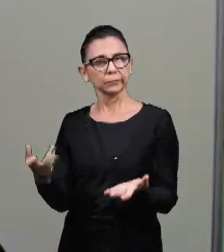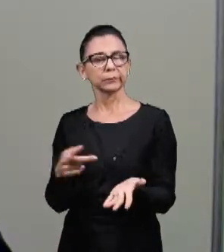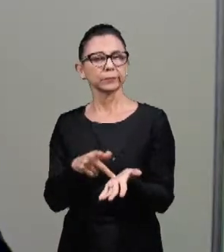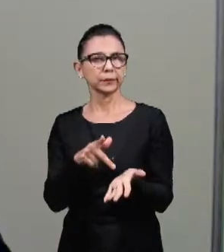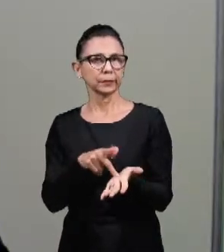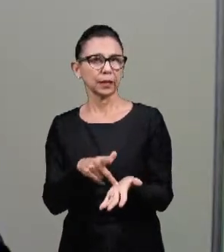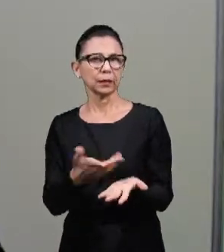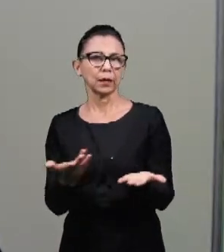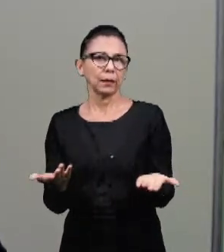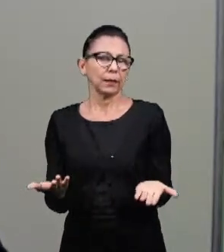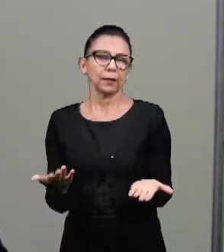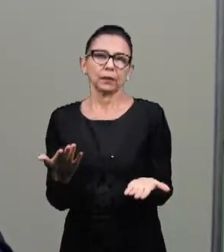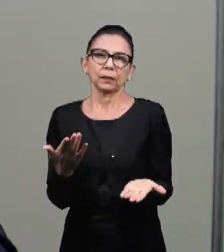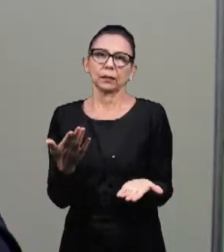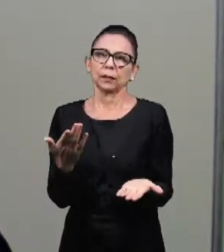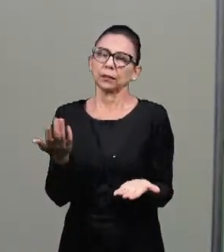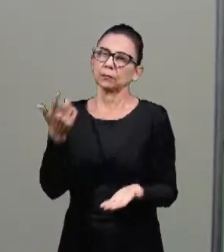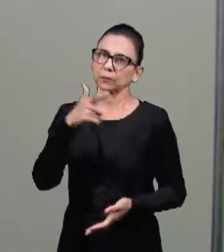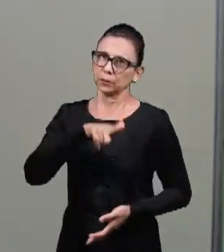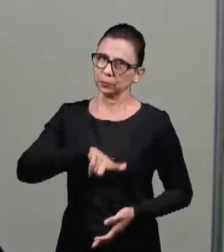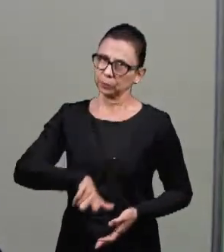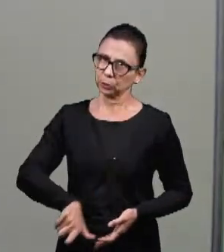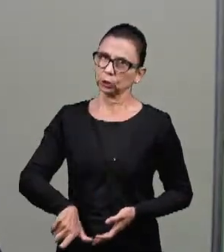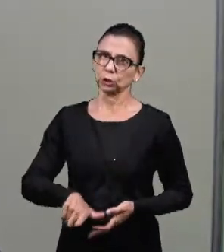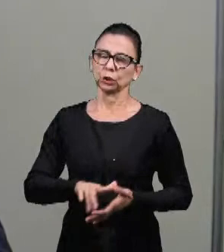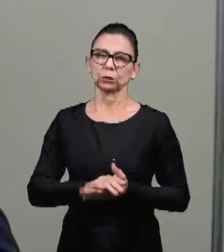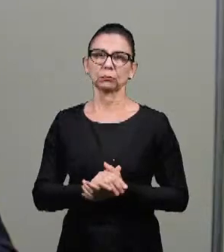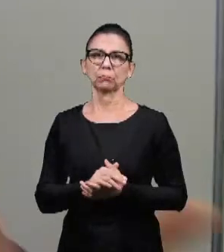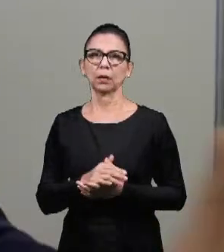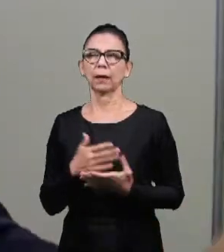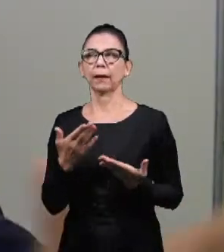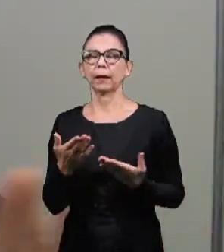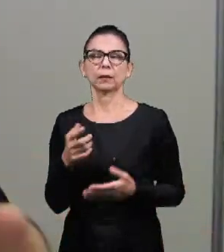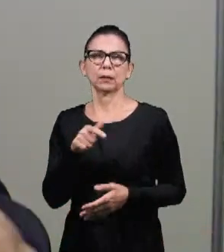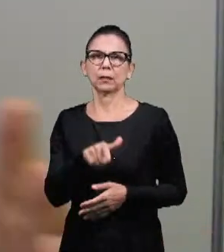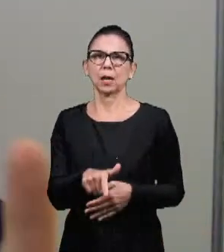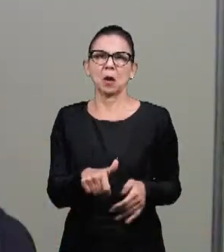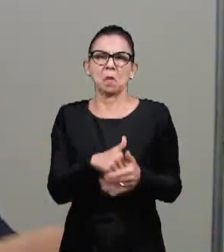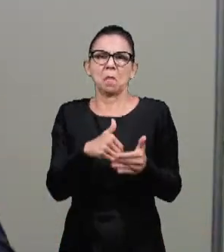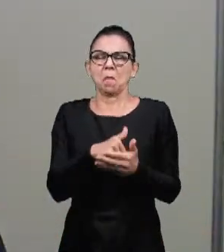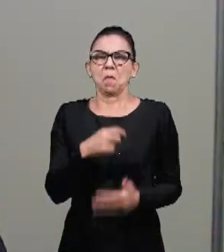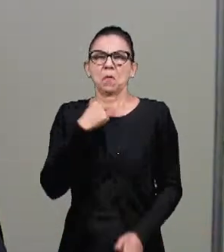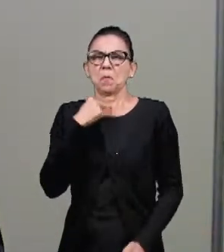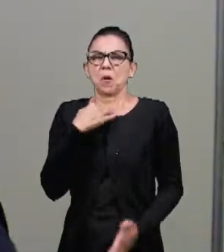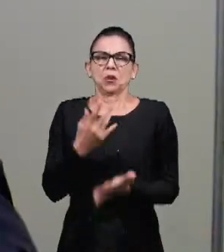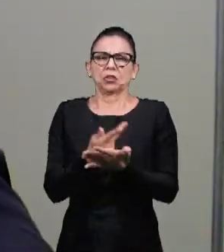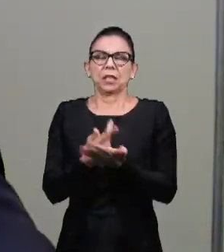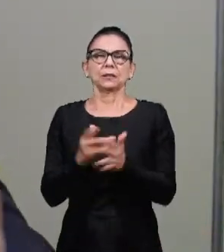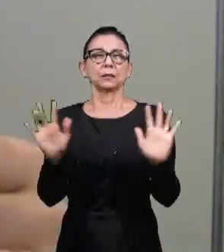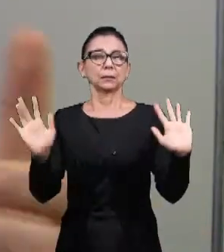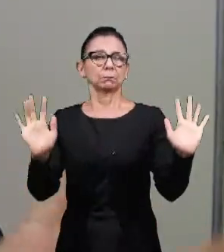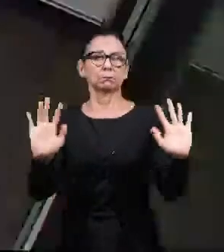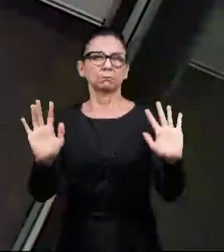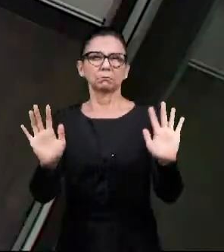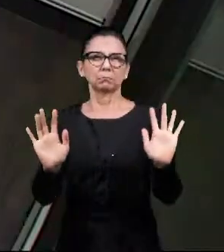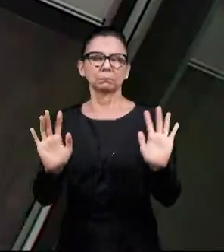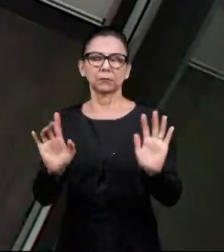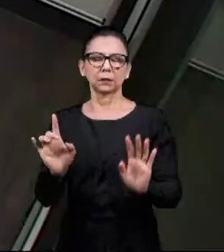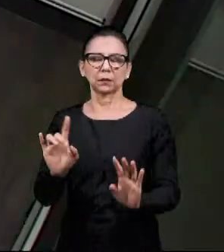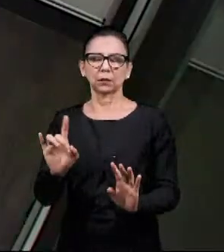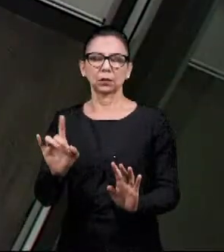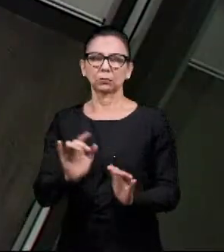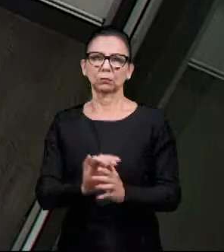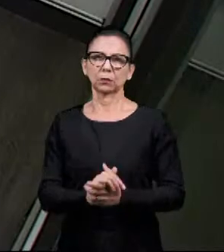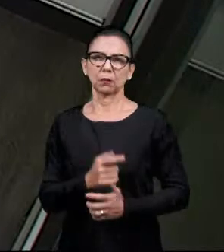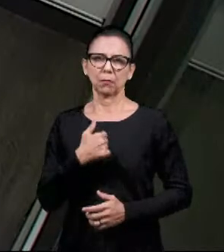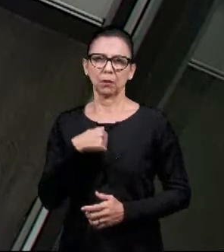há, repetimos, não estamos aqui dizendo que ser jogador de futebol é errado, antibíblico. Tem vários jogadores.